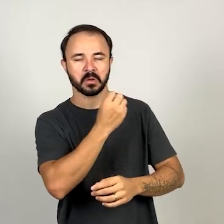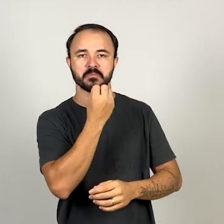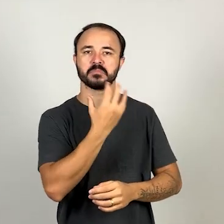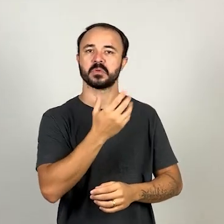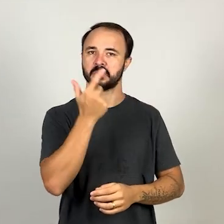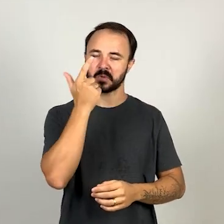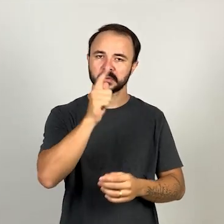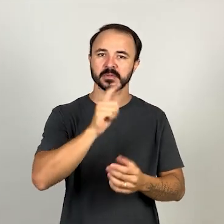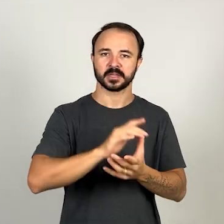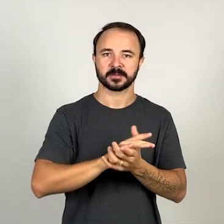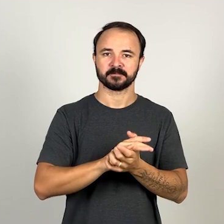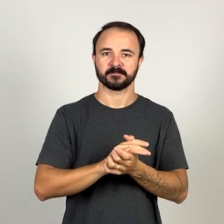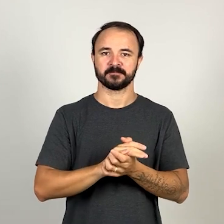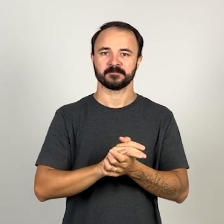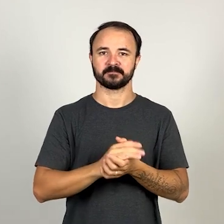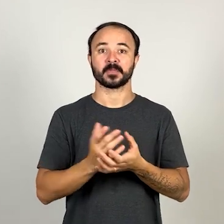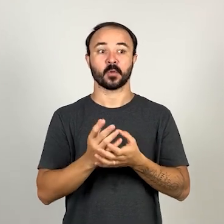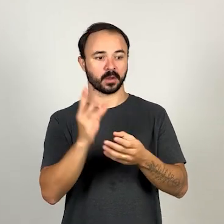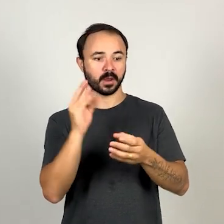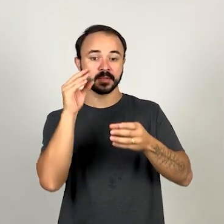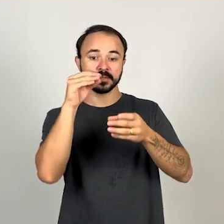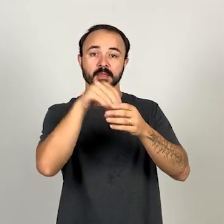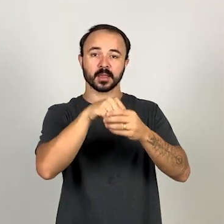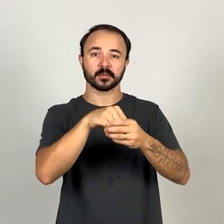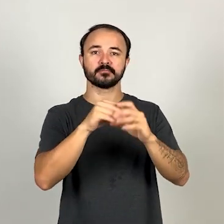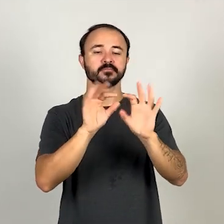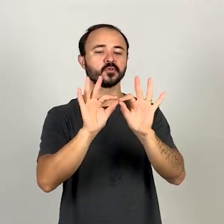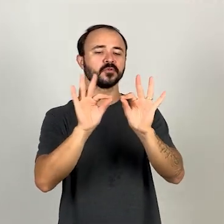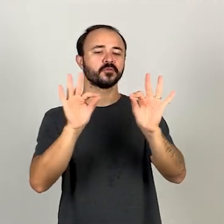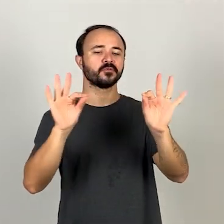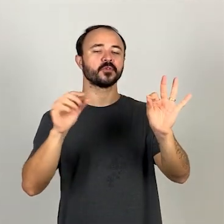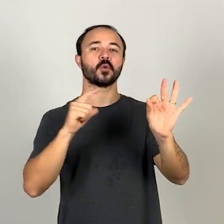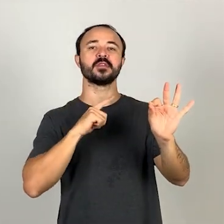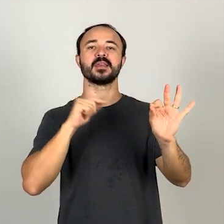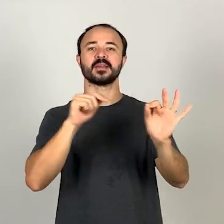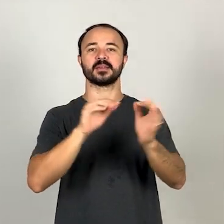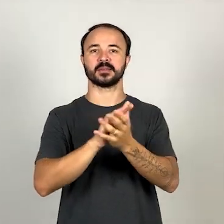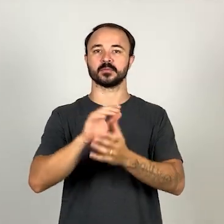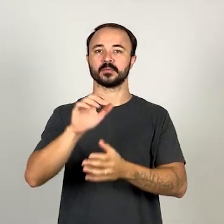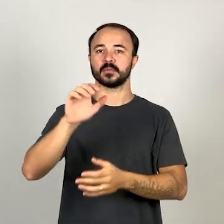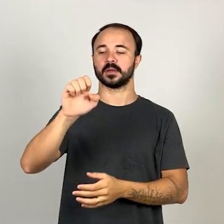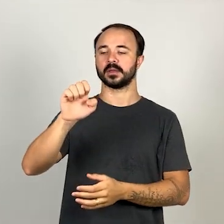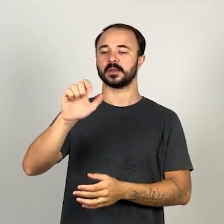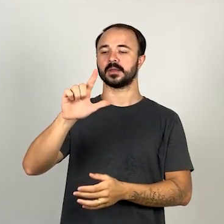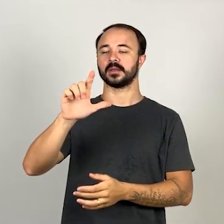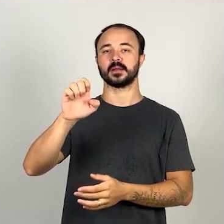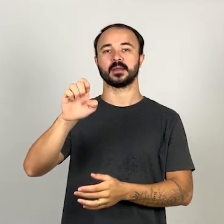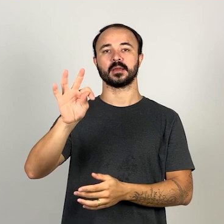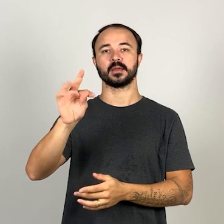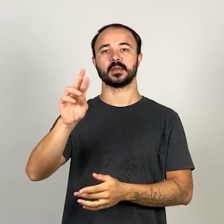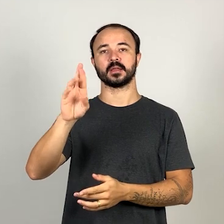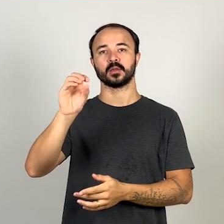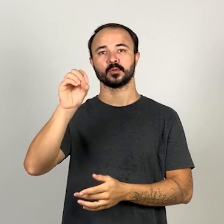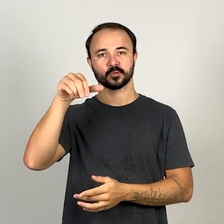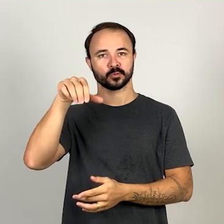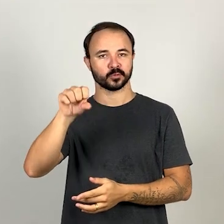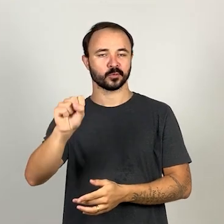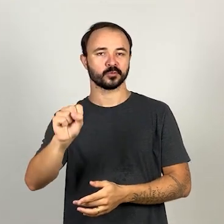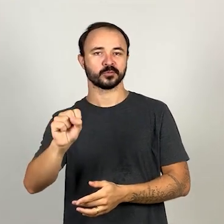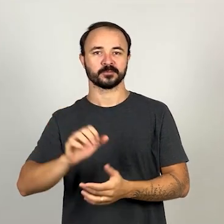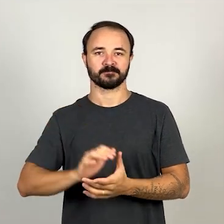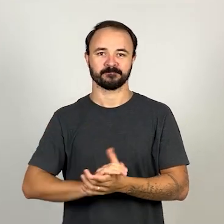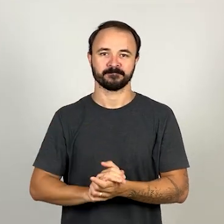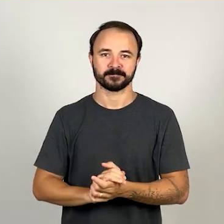movimentam-se desordenadamente e são chamados de elétrons livres. Esses elétrons livres estão aqui na imagem à